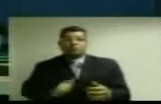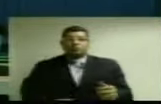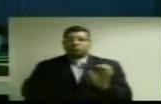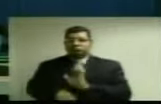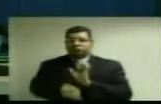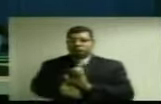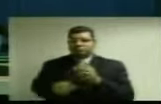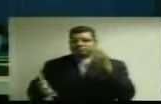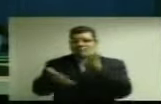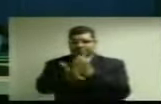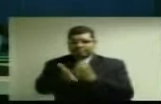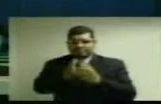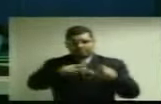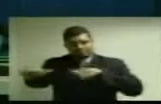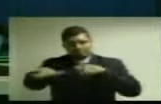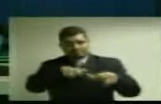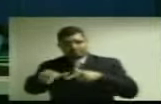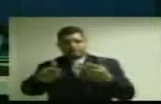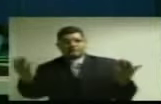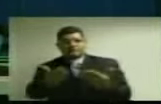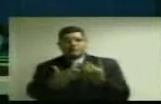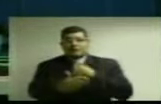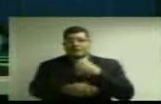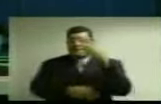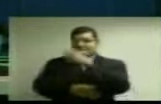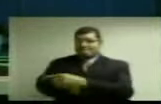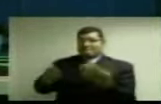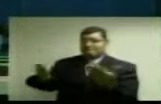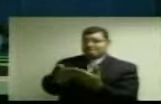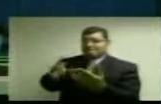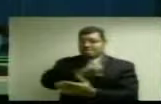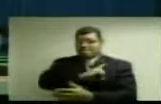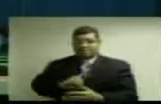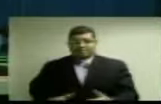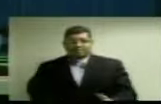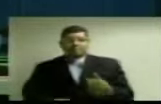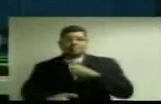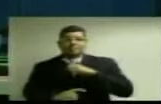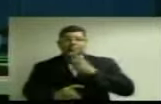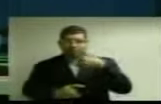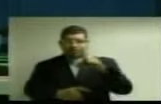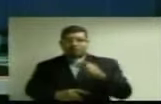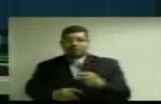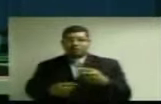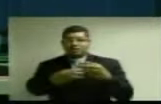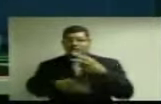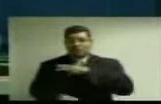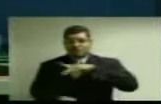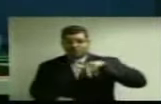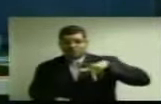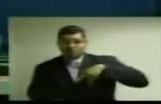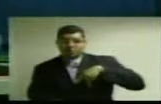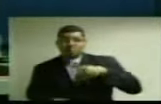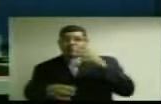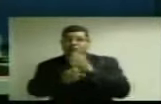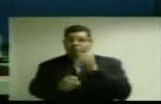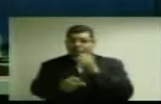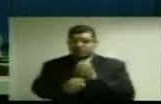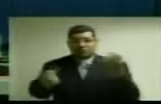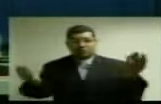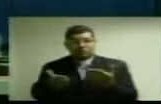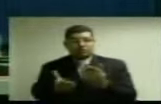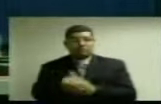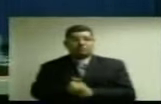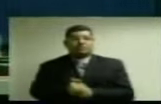do Estado contrata um trabalhador temporário, eu e Vossa Excelência, deputado Zé Ricardo, vamos ao Ministério Público e ao Tribunal de